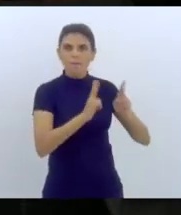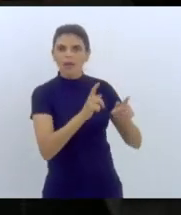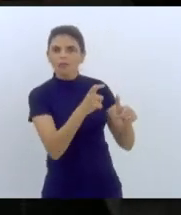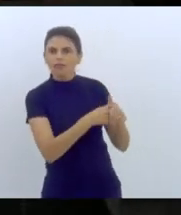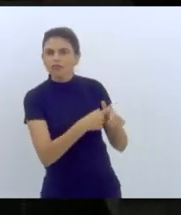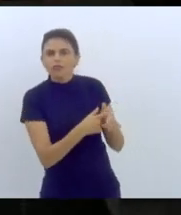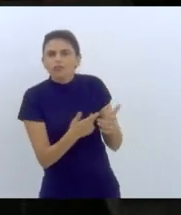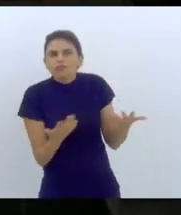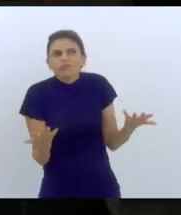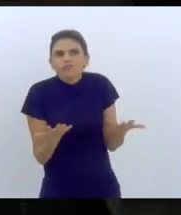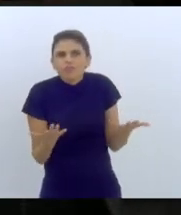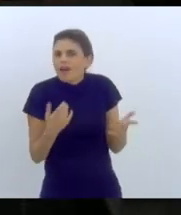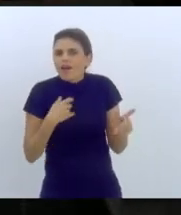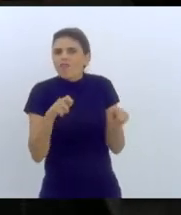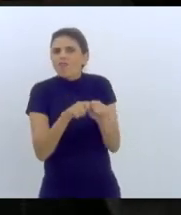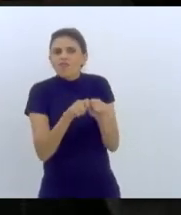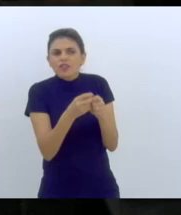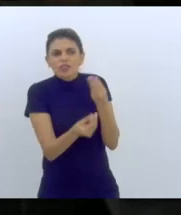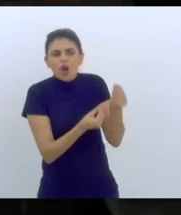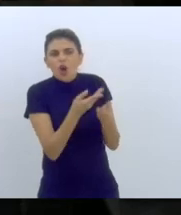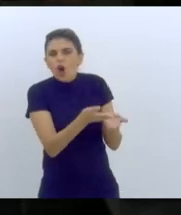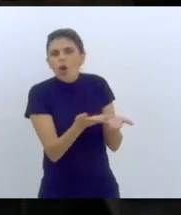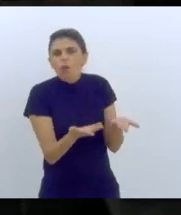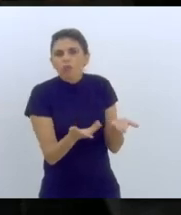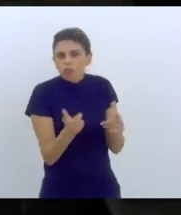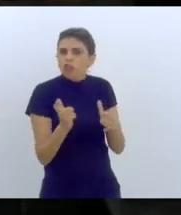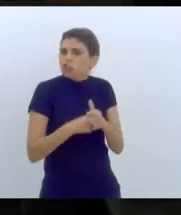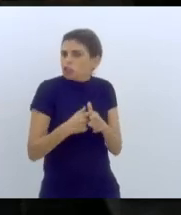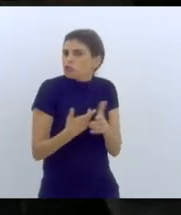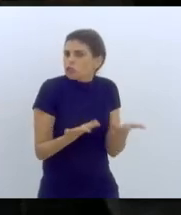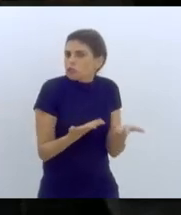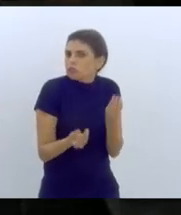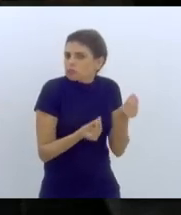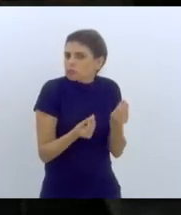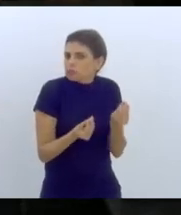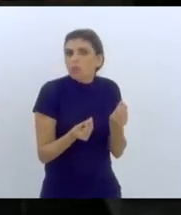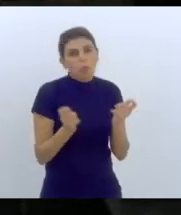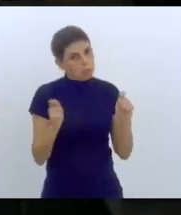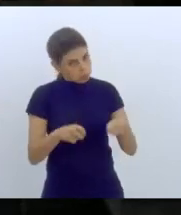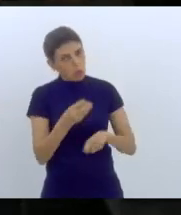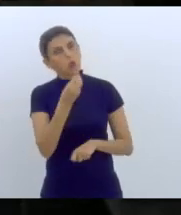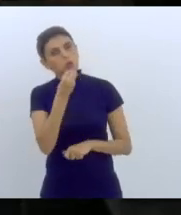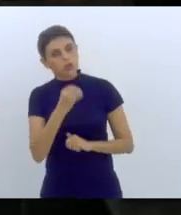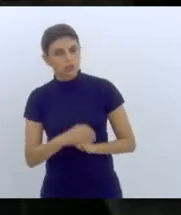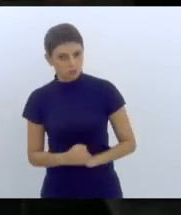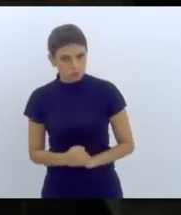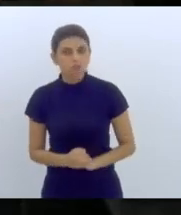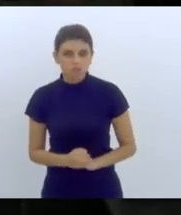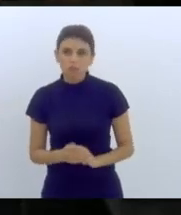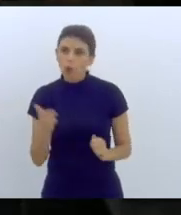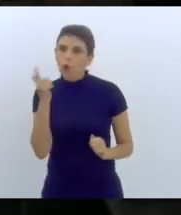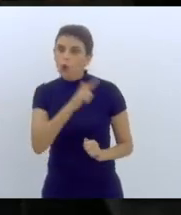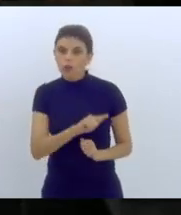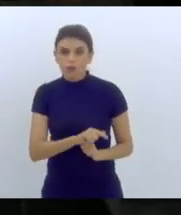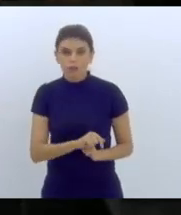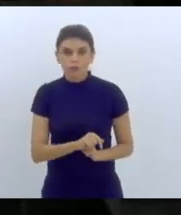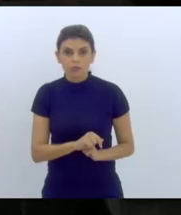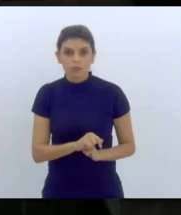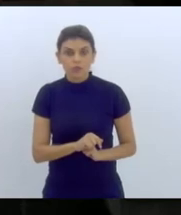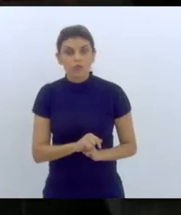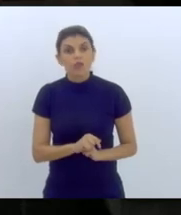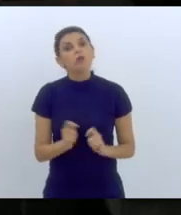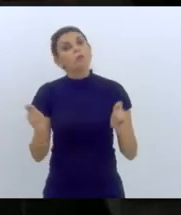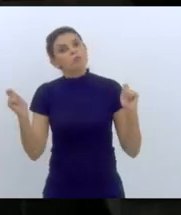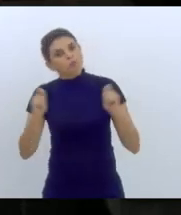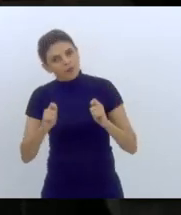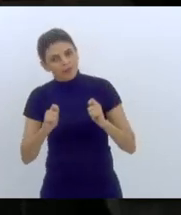O que podemos fazer em relação à dívida ativa? Podemos, senhor presidente. Basta que o Poder